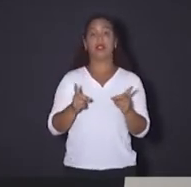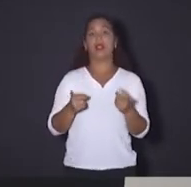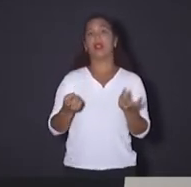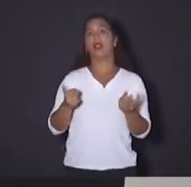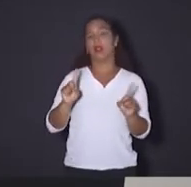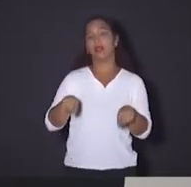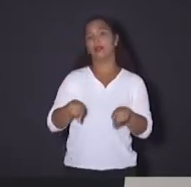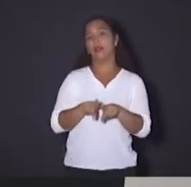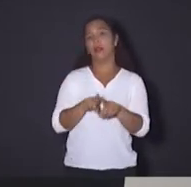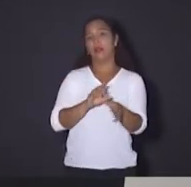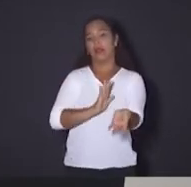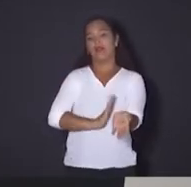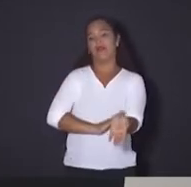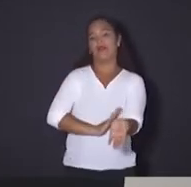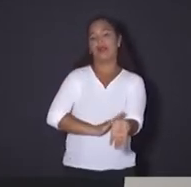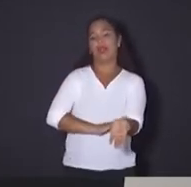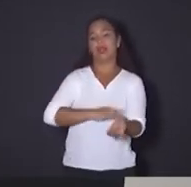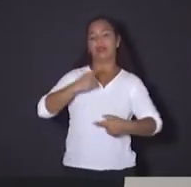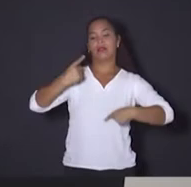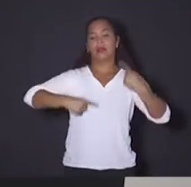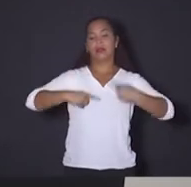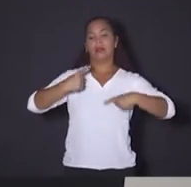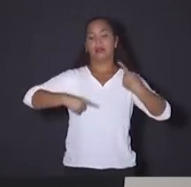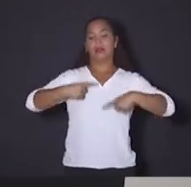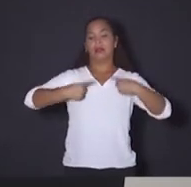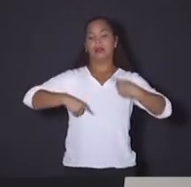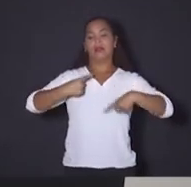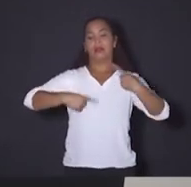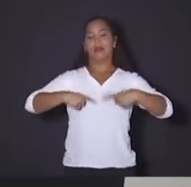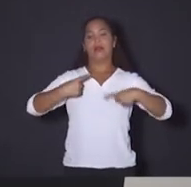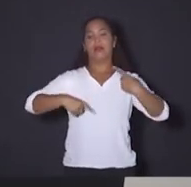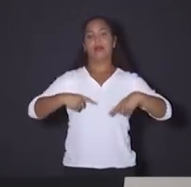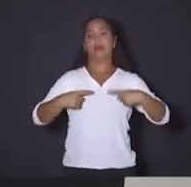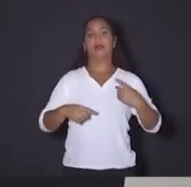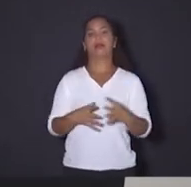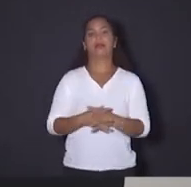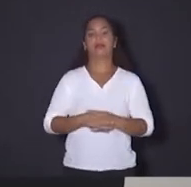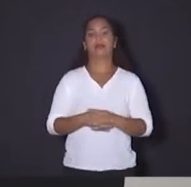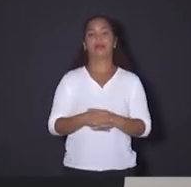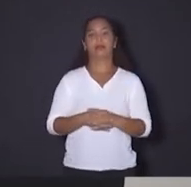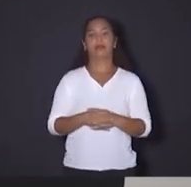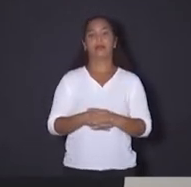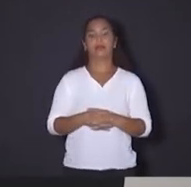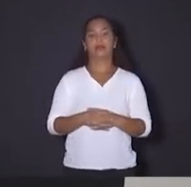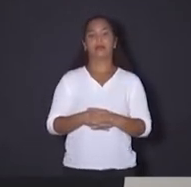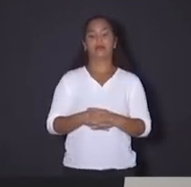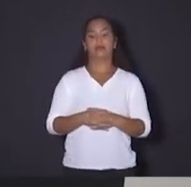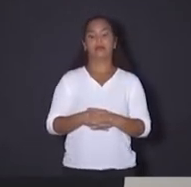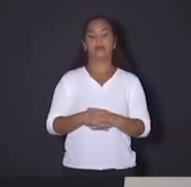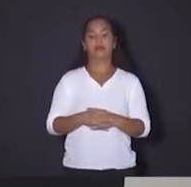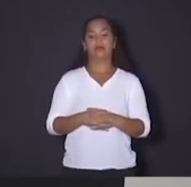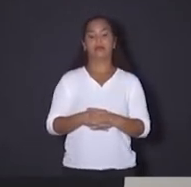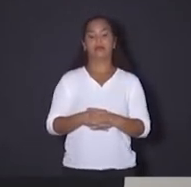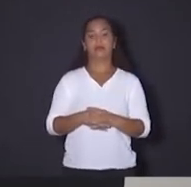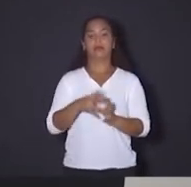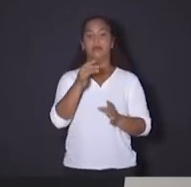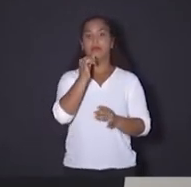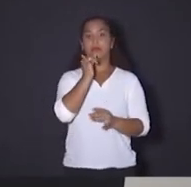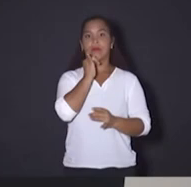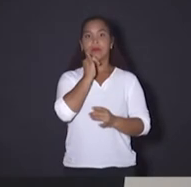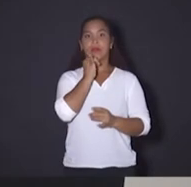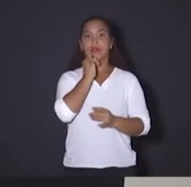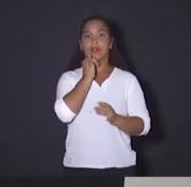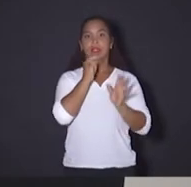vício da modernidade pela polêmica que diga é oportuno exemplo desse